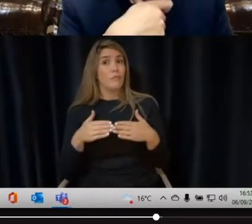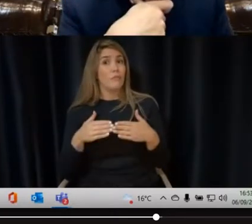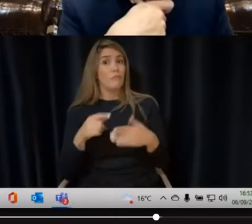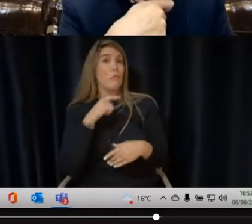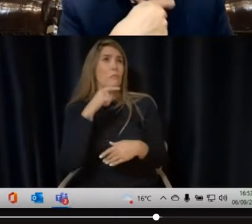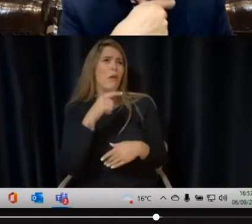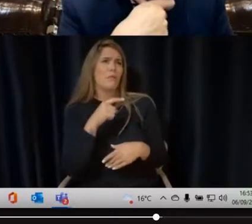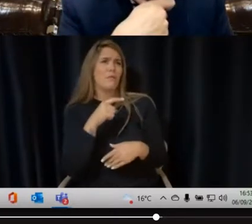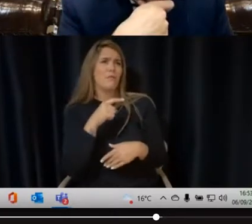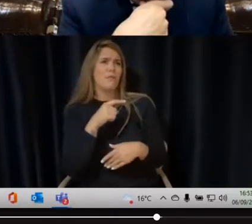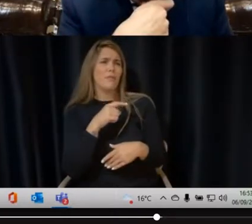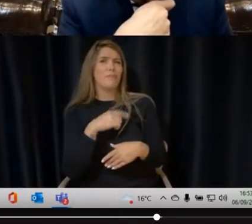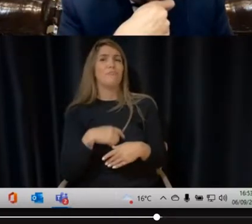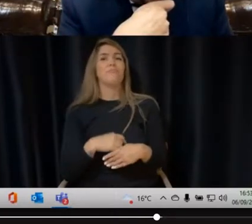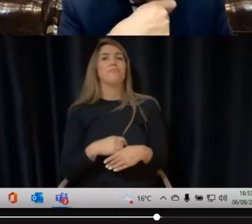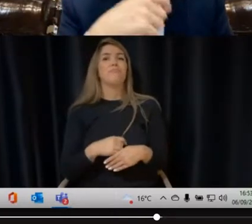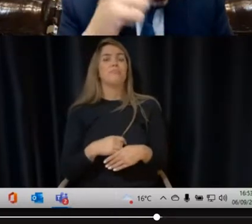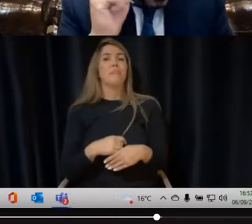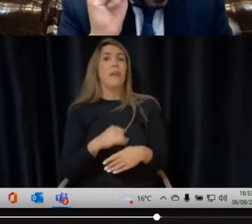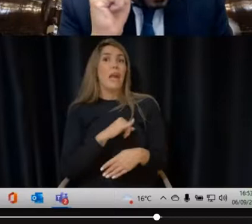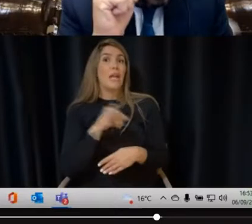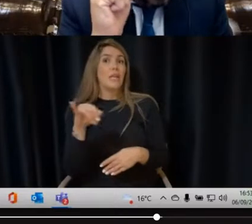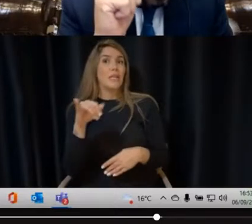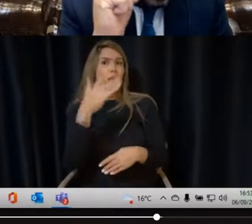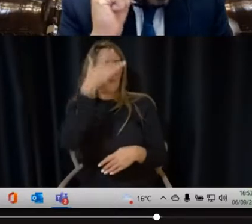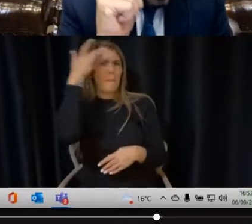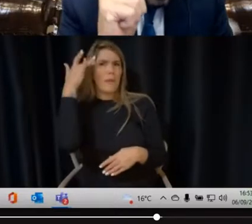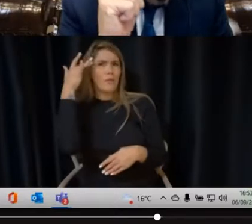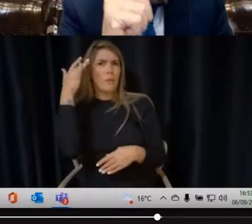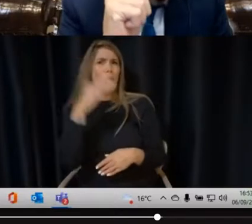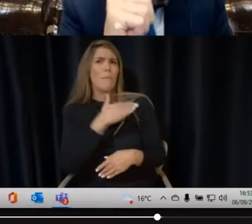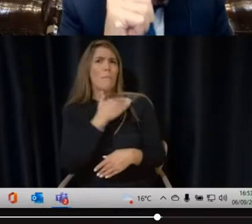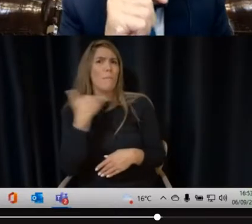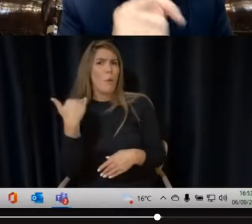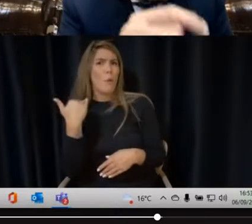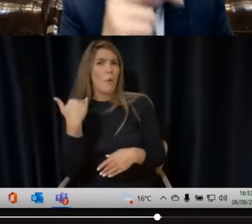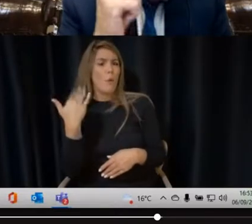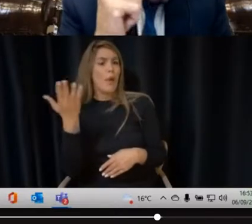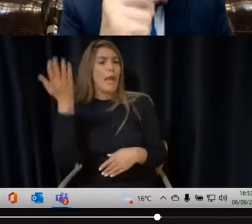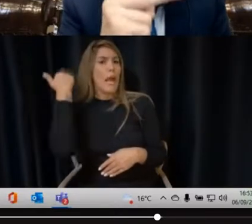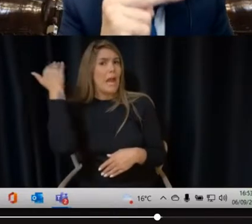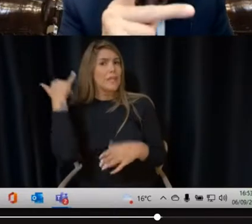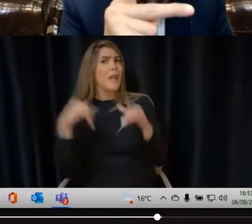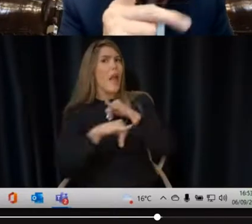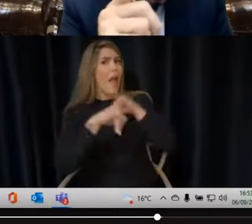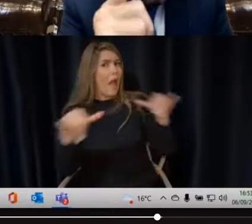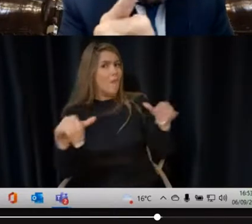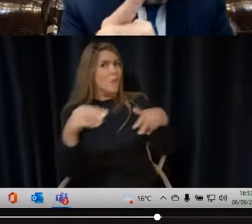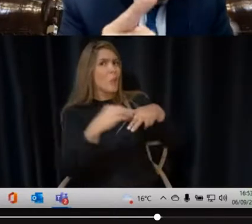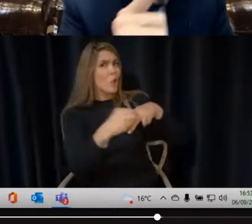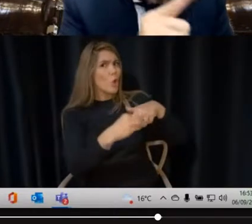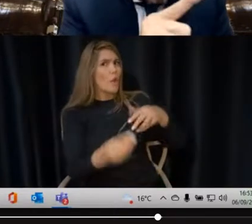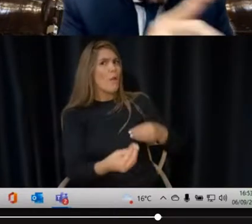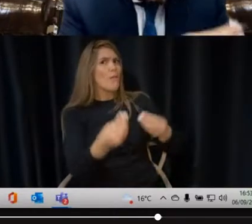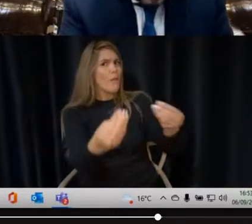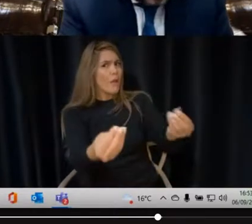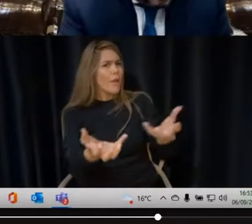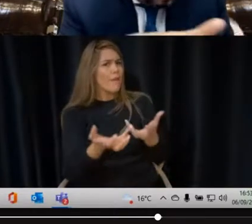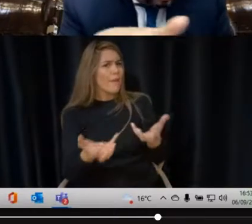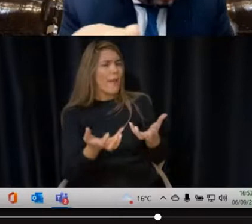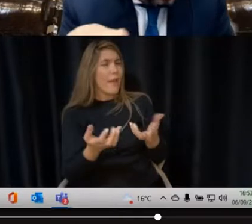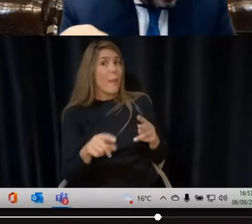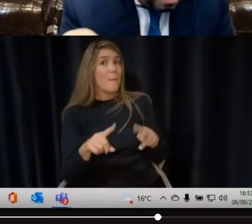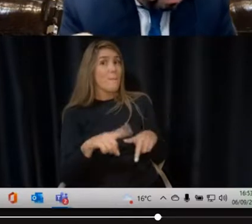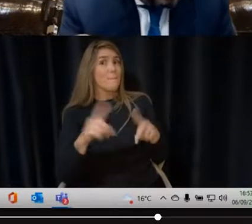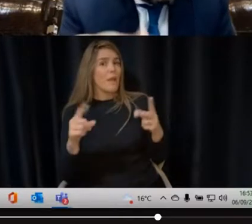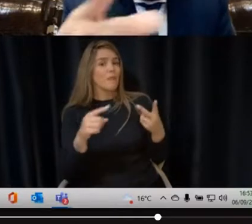boba não, Lucila. Se a pessoa vem a óbito tendo declarado à família que quer doar órgão, tendo 2 filhos, um deles aceita a